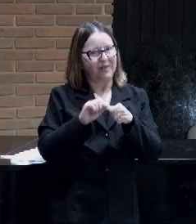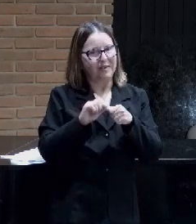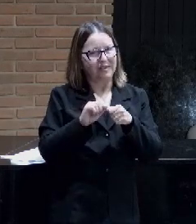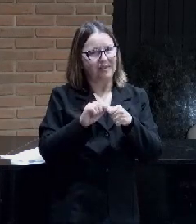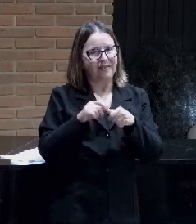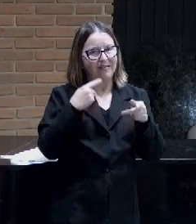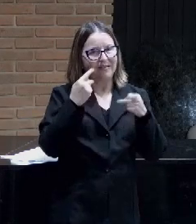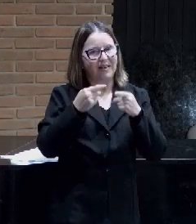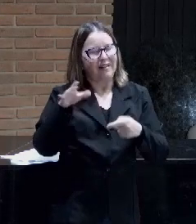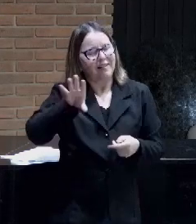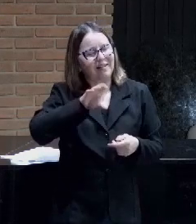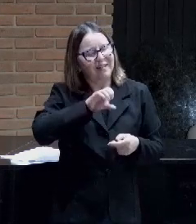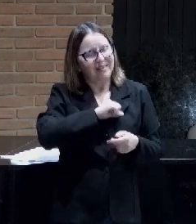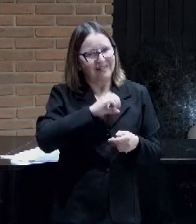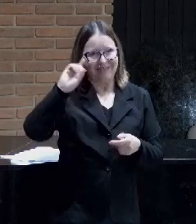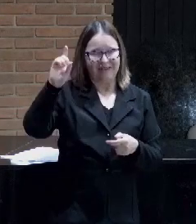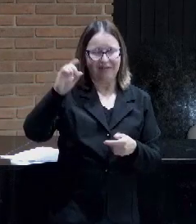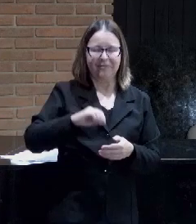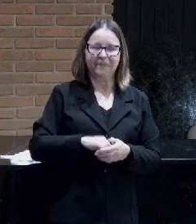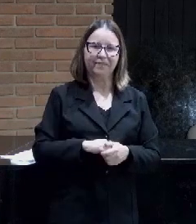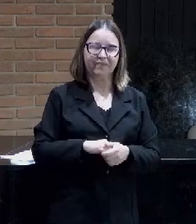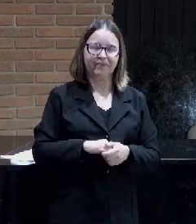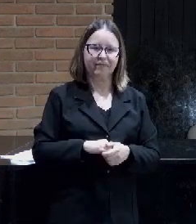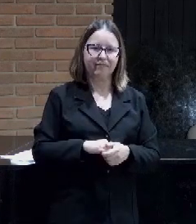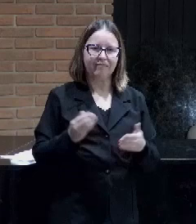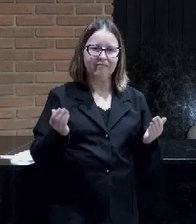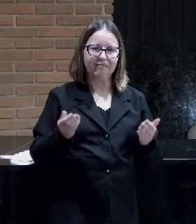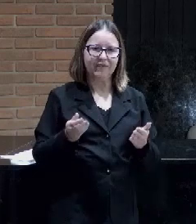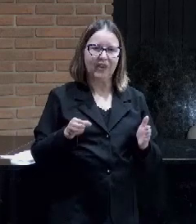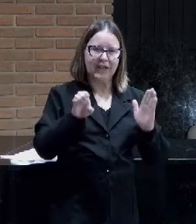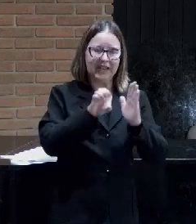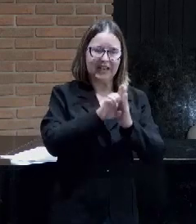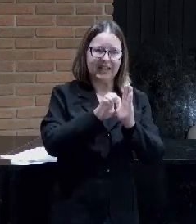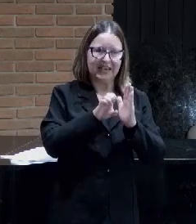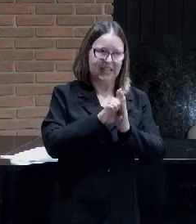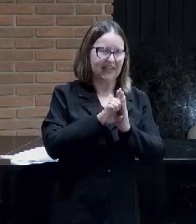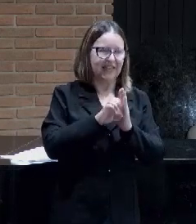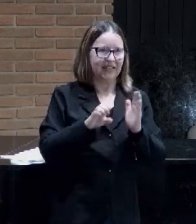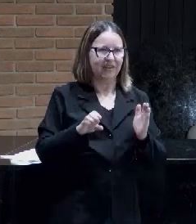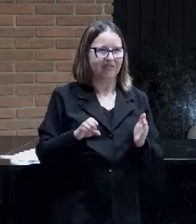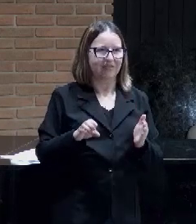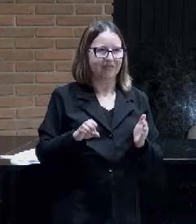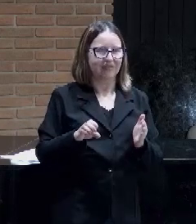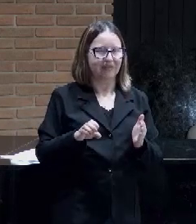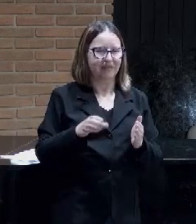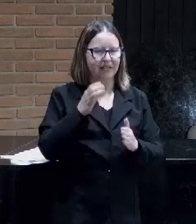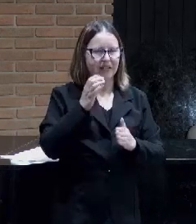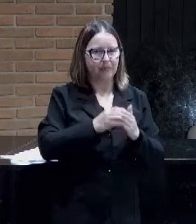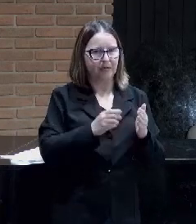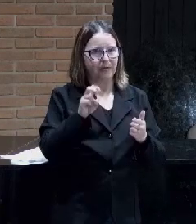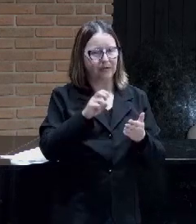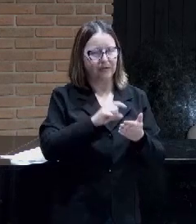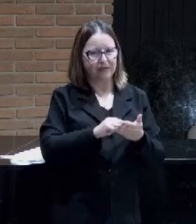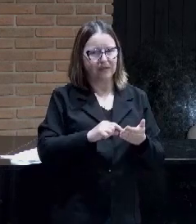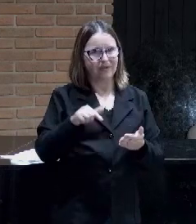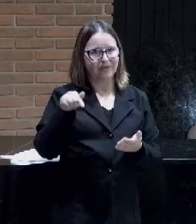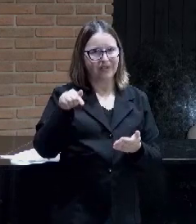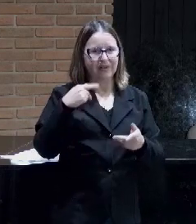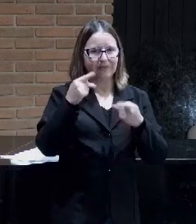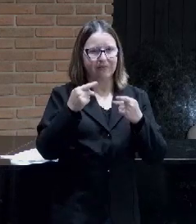Vamos agora ler rapidamente, meus irmãos, Eclesiastes, do capítulo 5, do verso 1 ao verso 17, que fala sobre essa questão dos